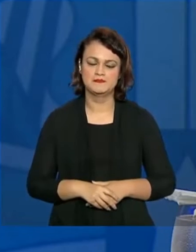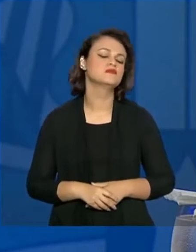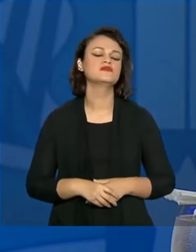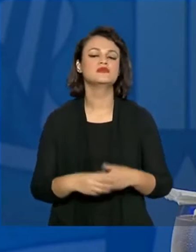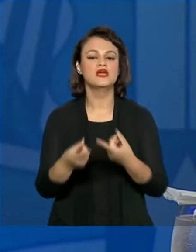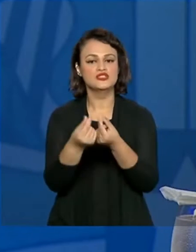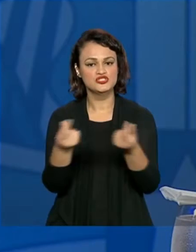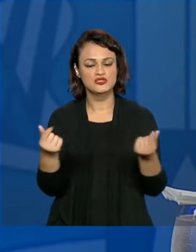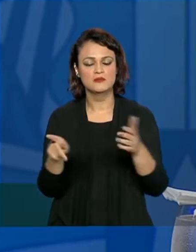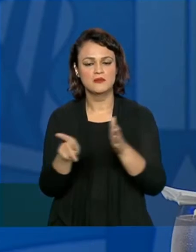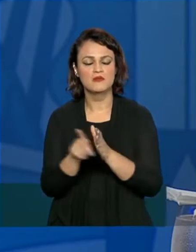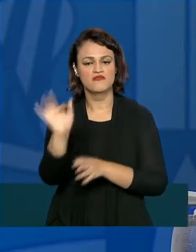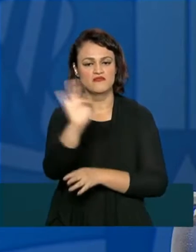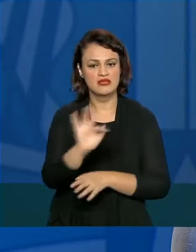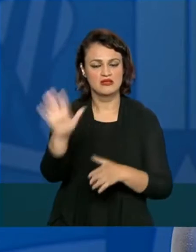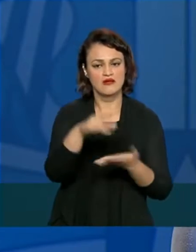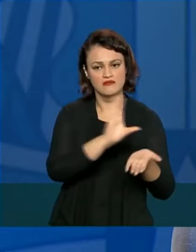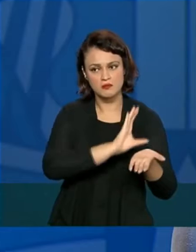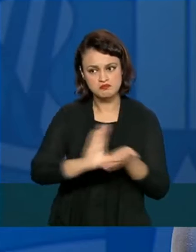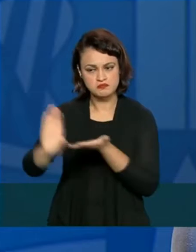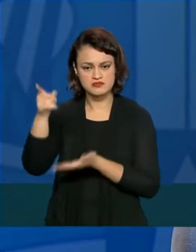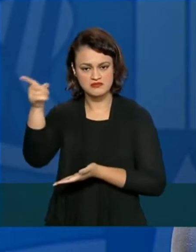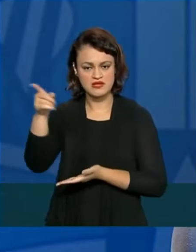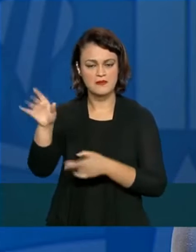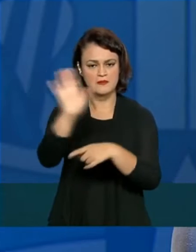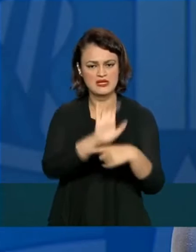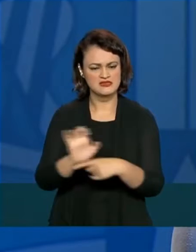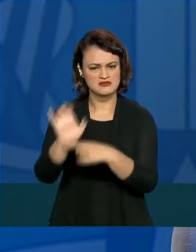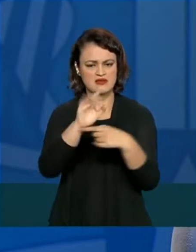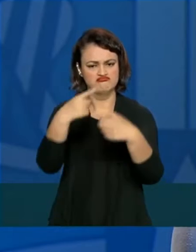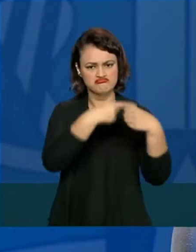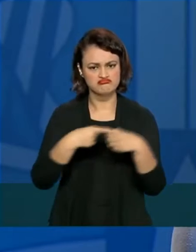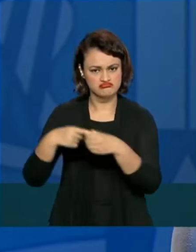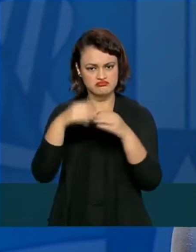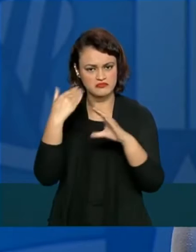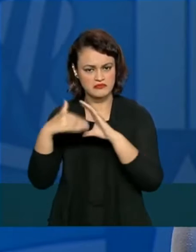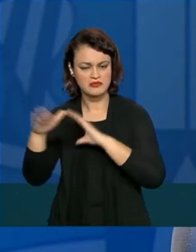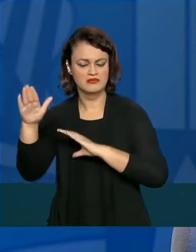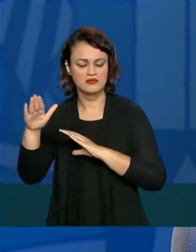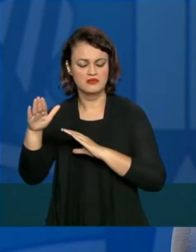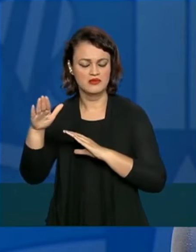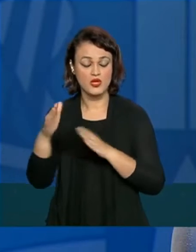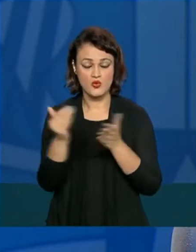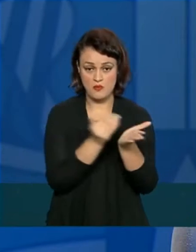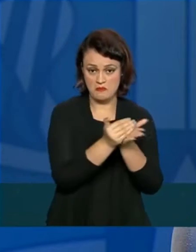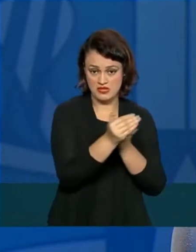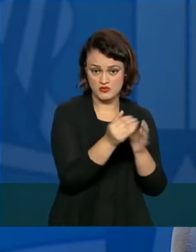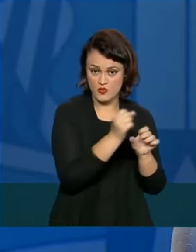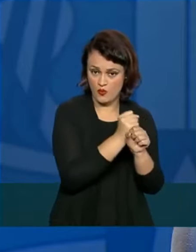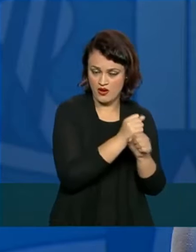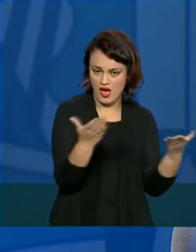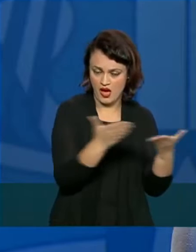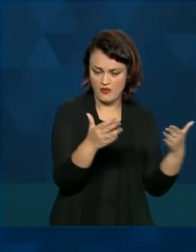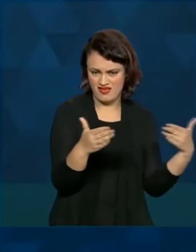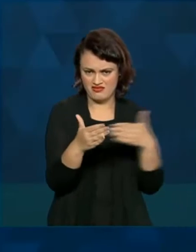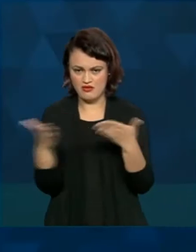Recursos federais repassados a estados e municípios. Desde o início do ano, foram